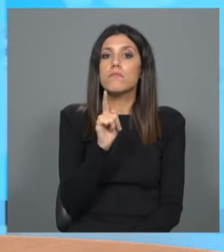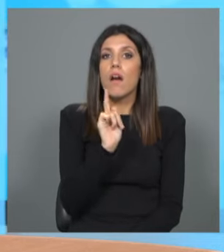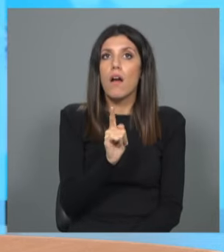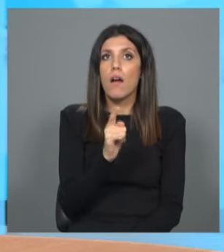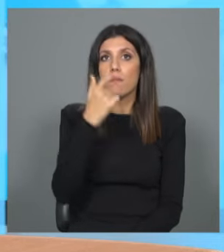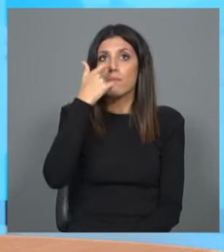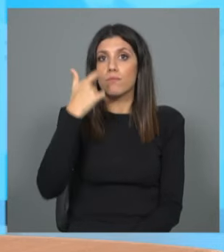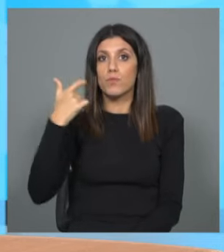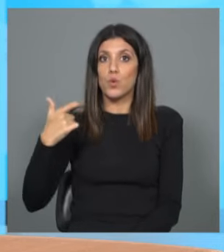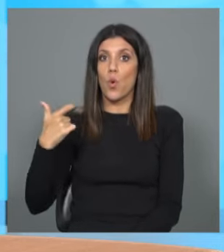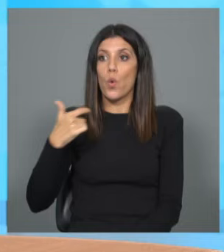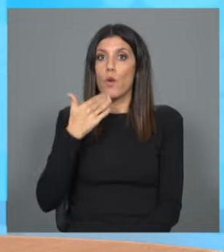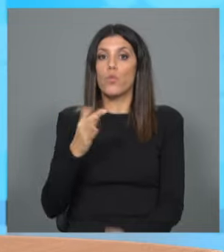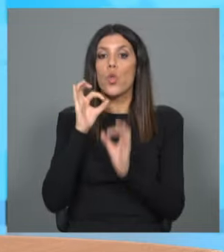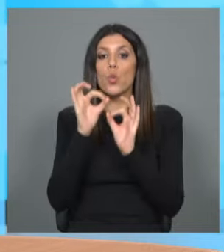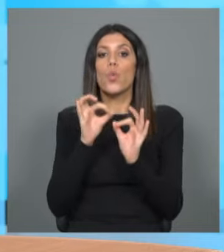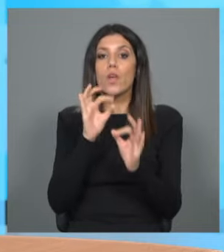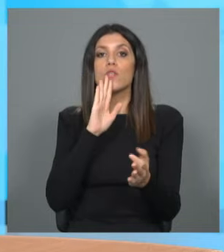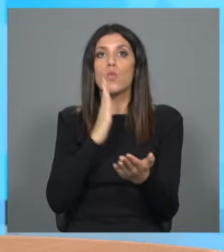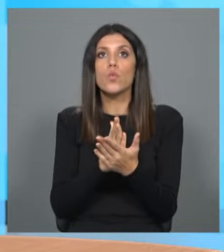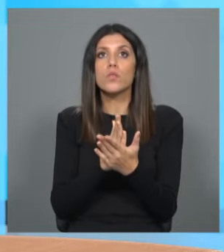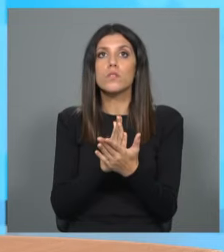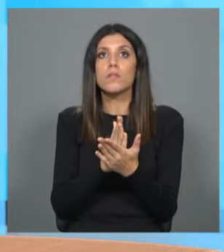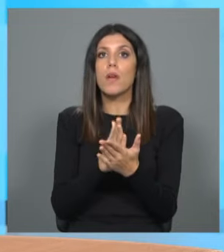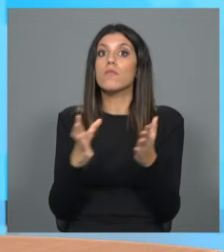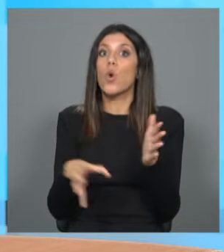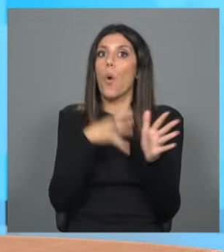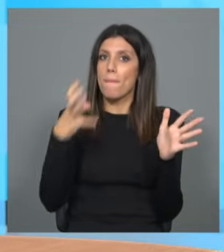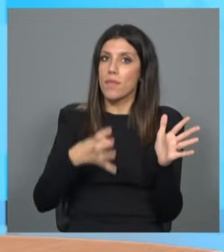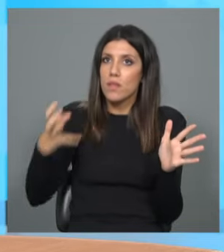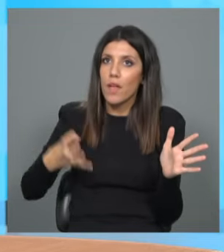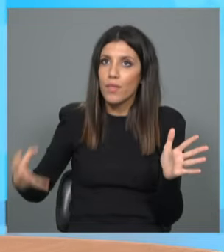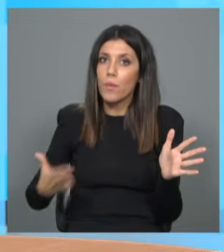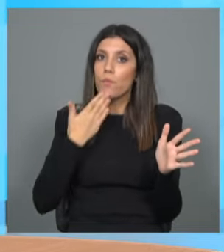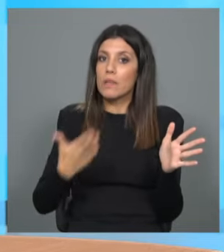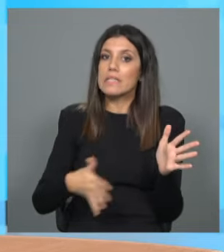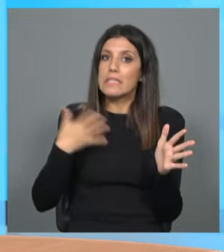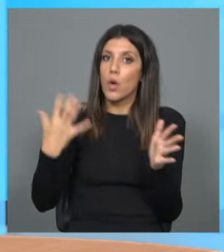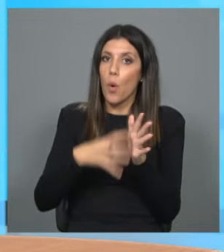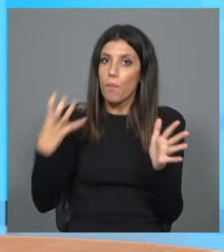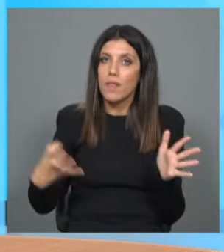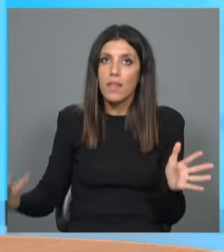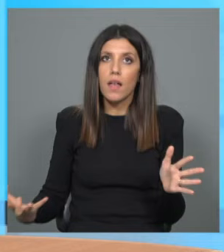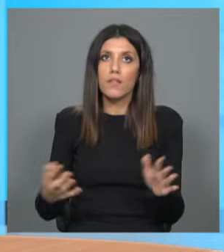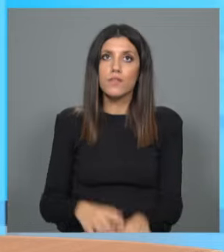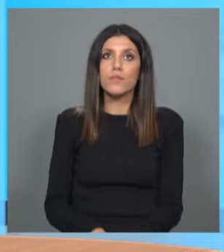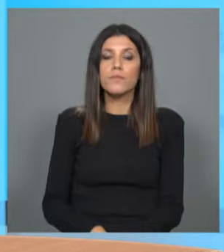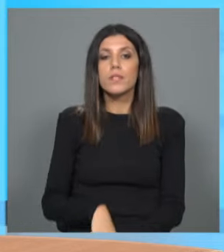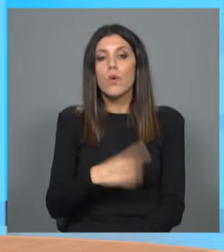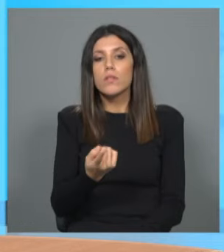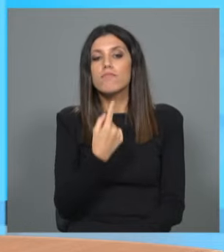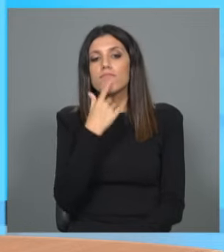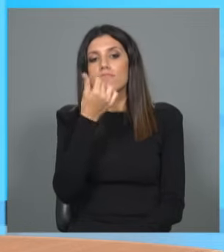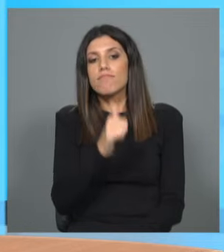os paliativistas, um critério de alta complexidade. É um critério de alta complexidade que justifica